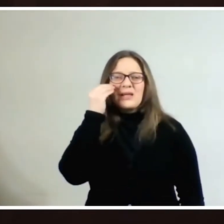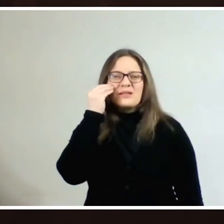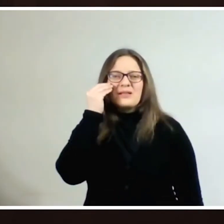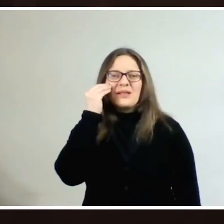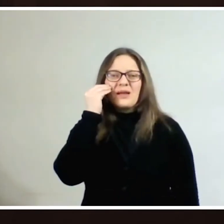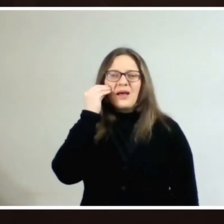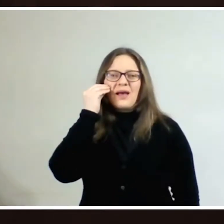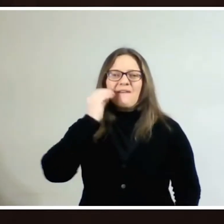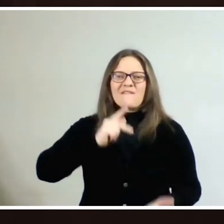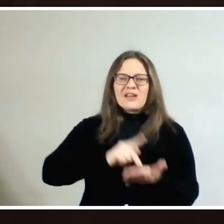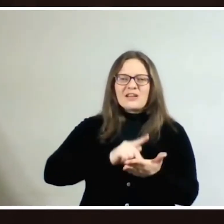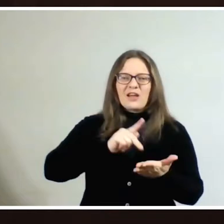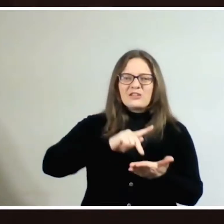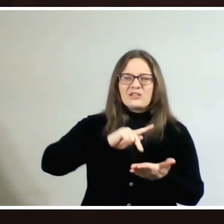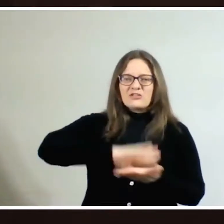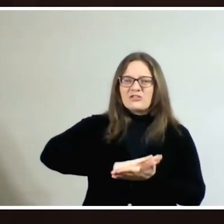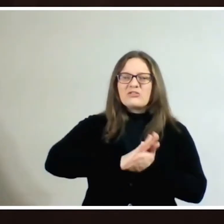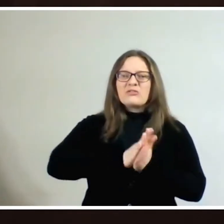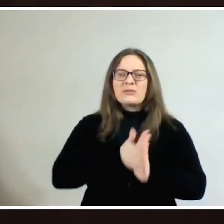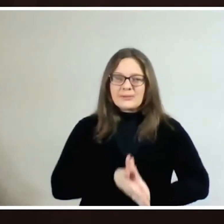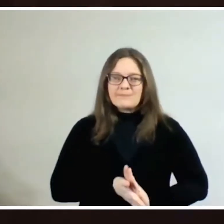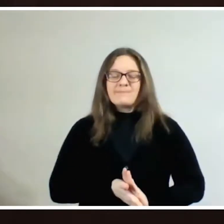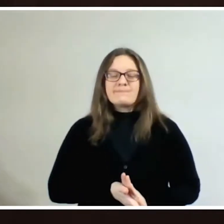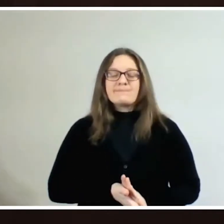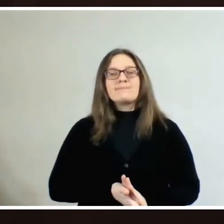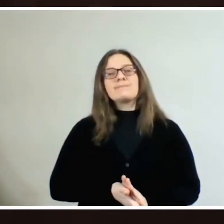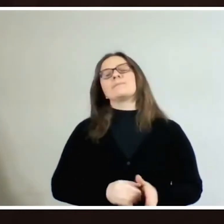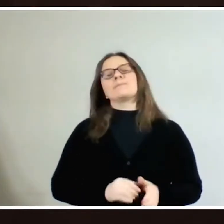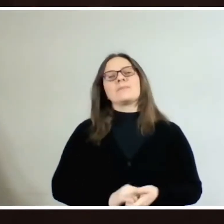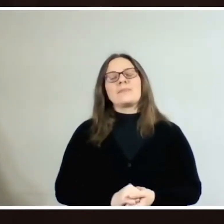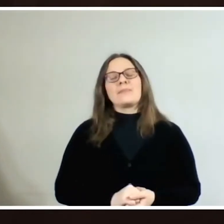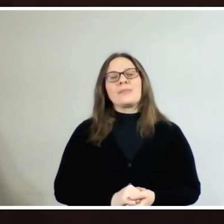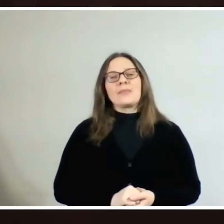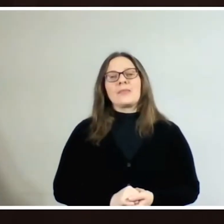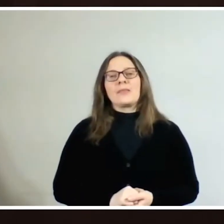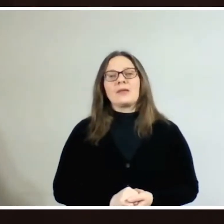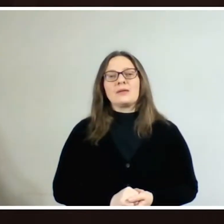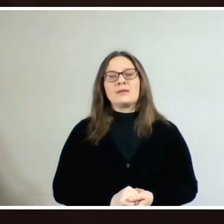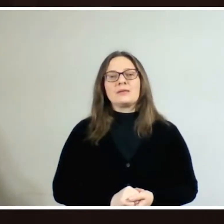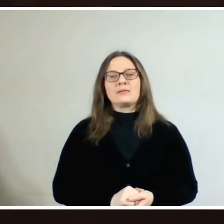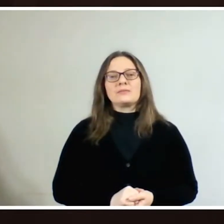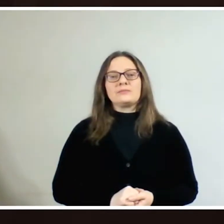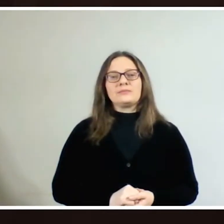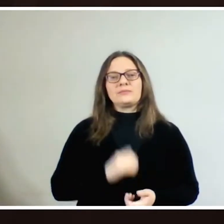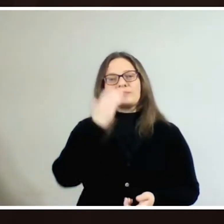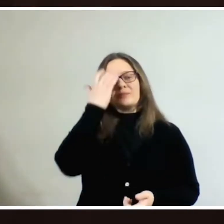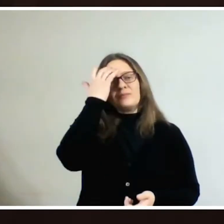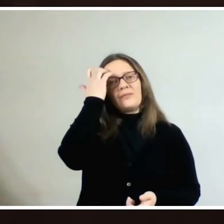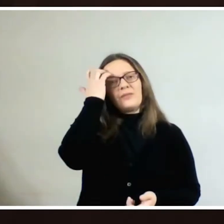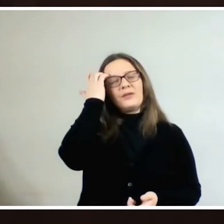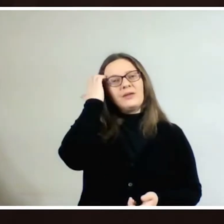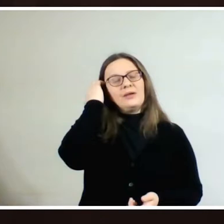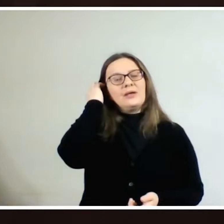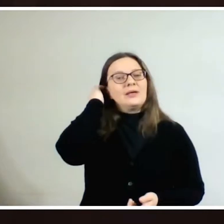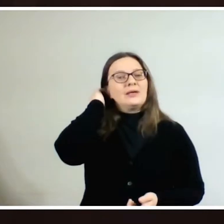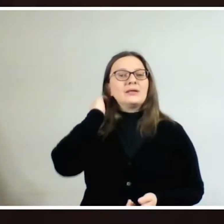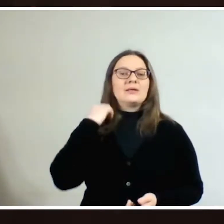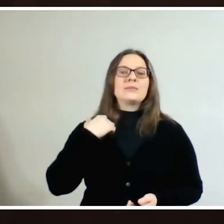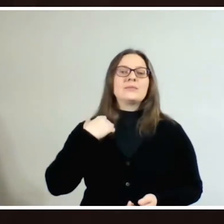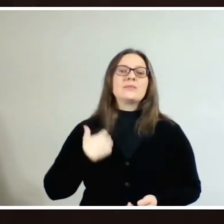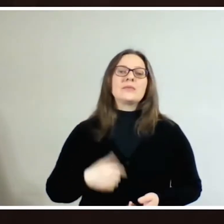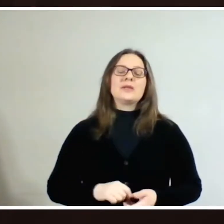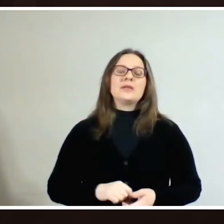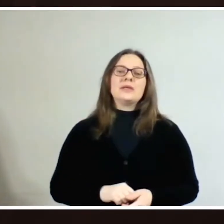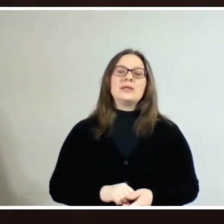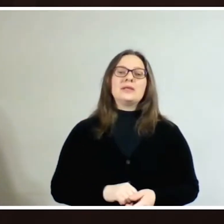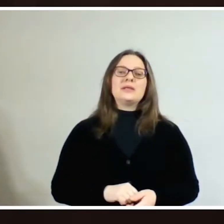E livrar-se todo que, pelo pavor da morte, estavam sujeitos à escravidão por toda a vida,